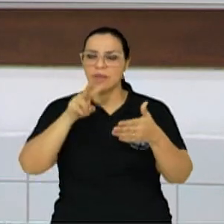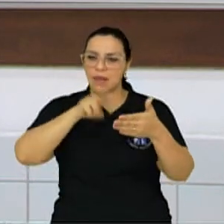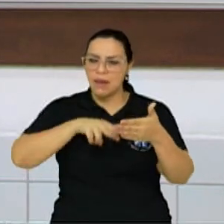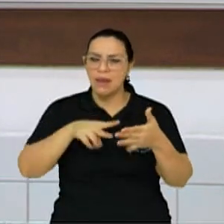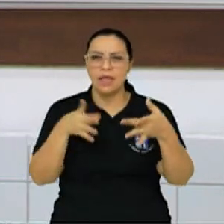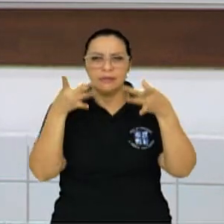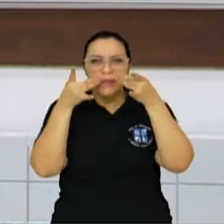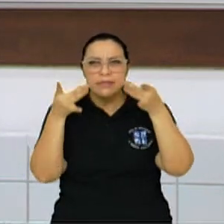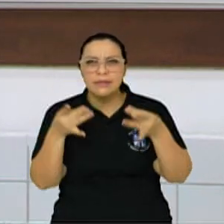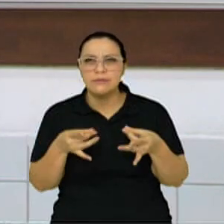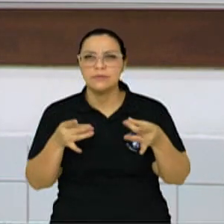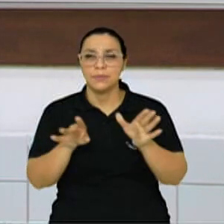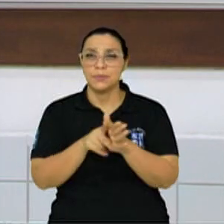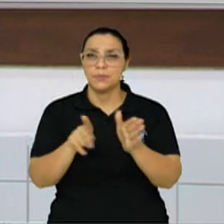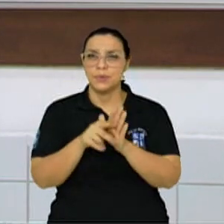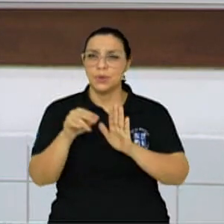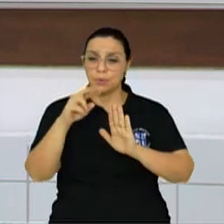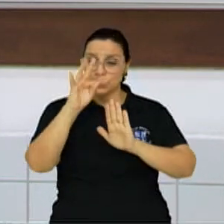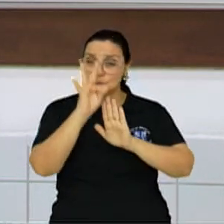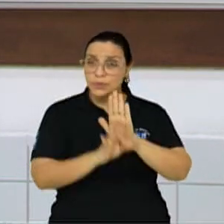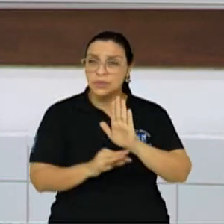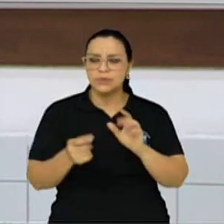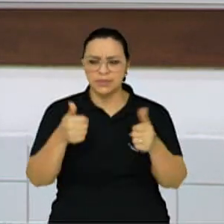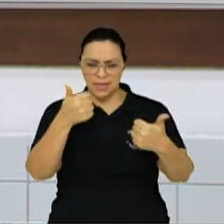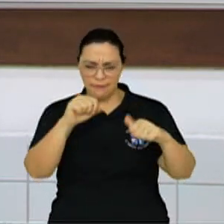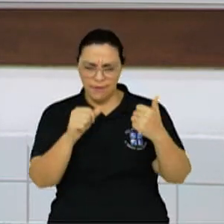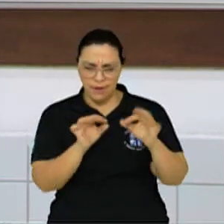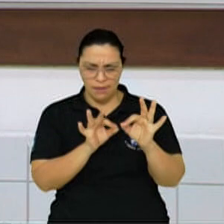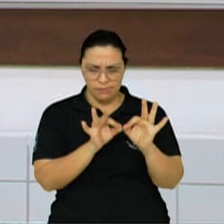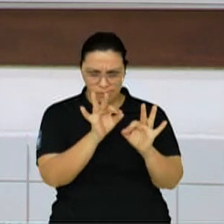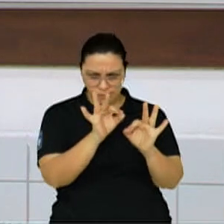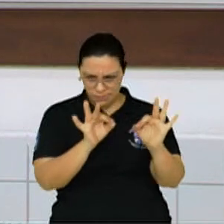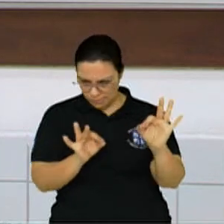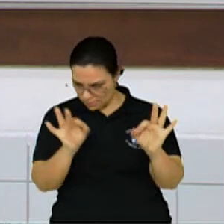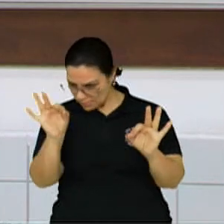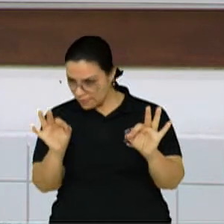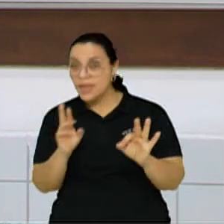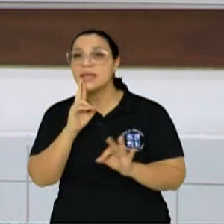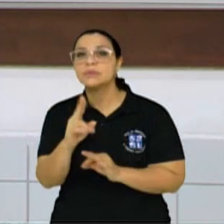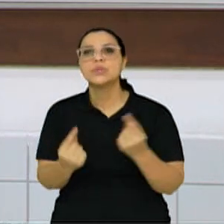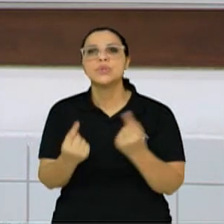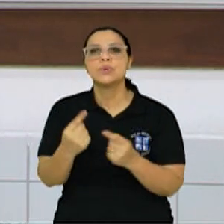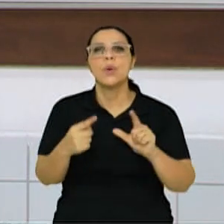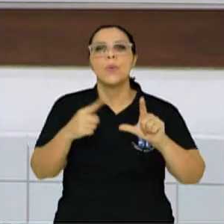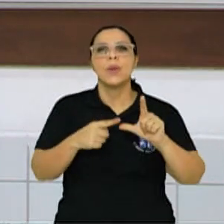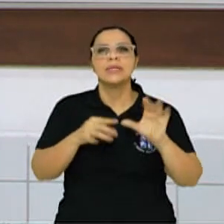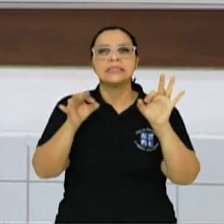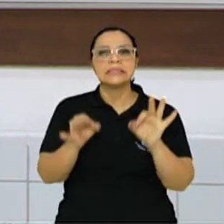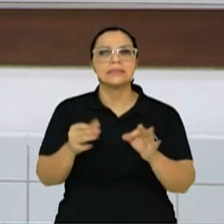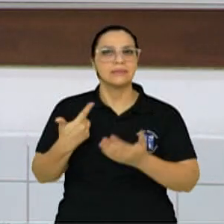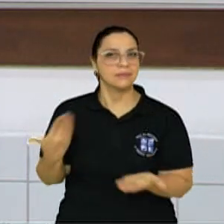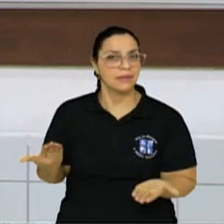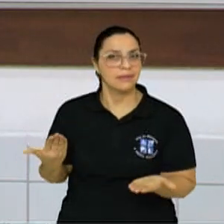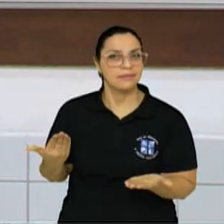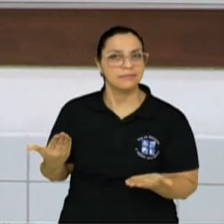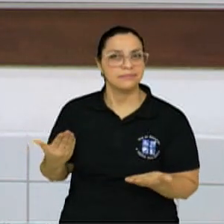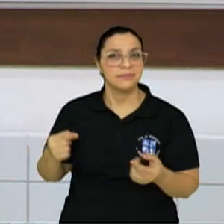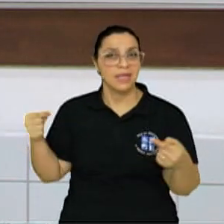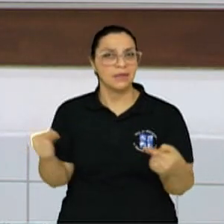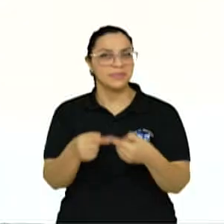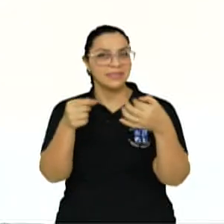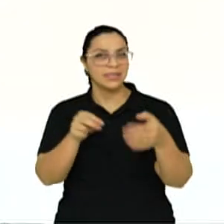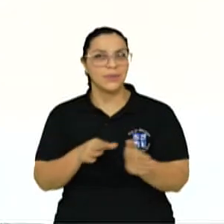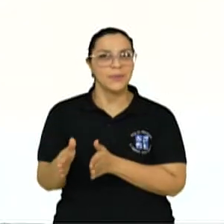com atenção o enunciado que vai ficar aqui para vocês analisarem bem e respondam qual das alternativas você acha que corresponde a